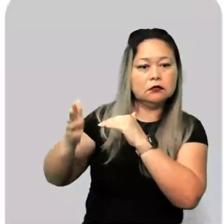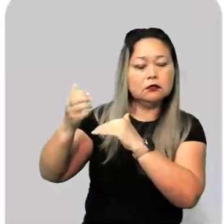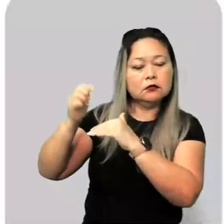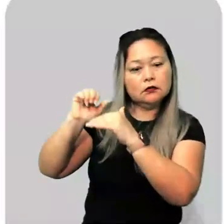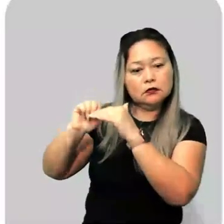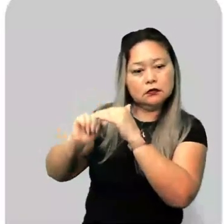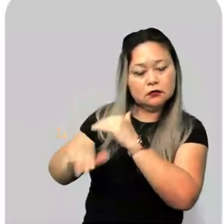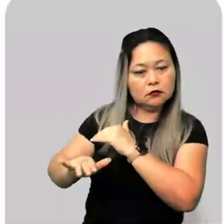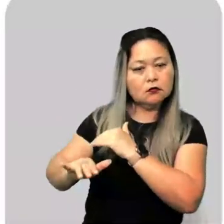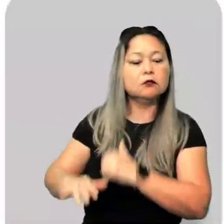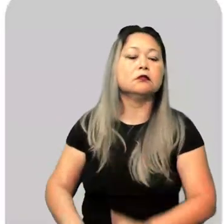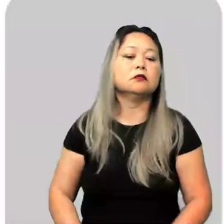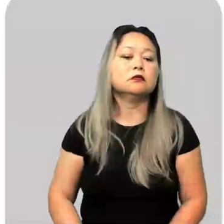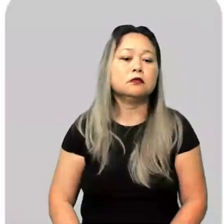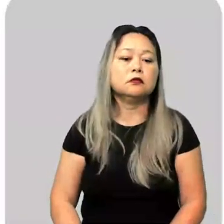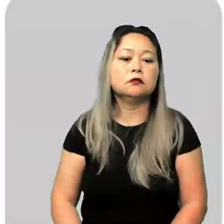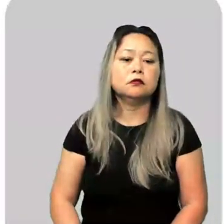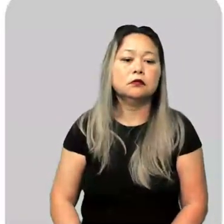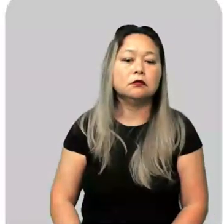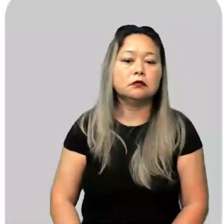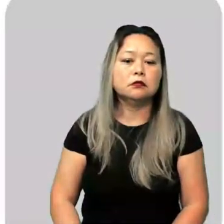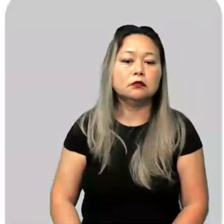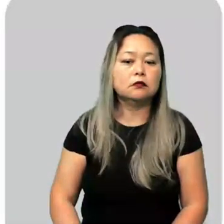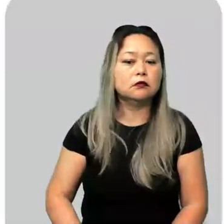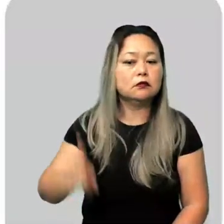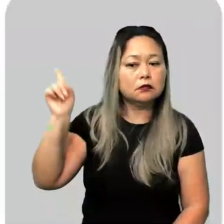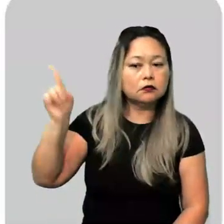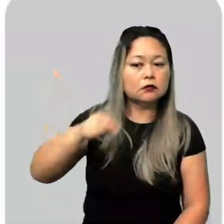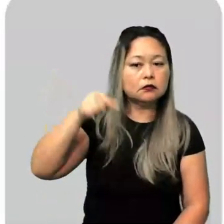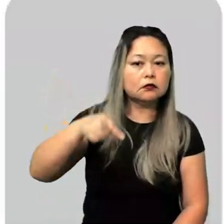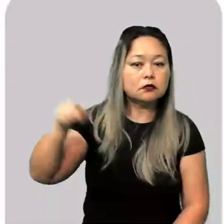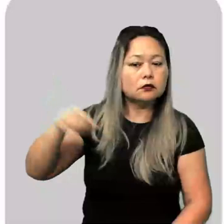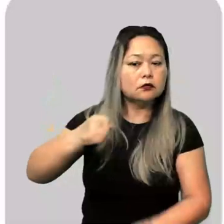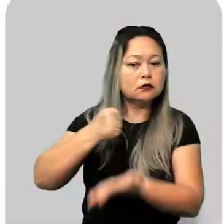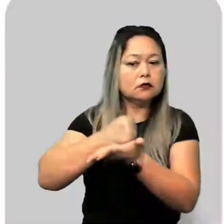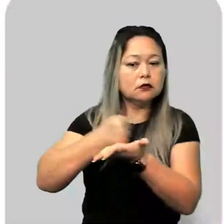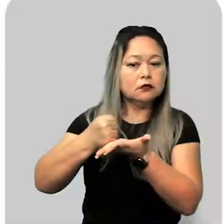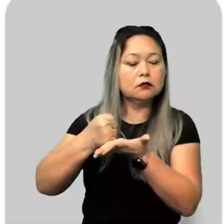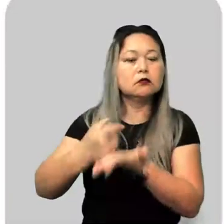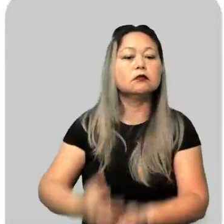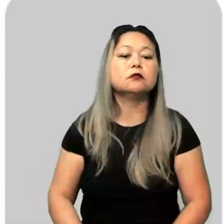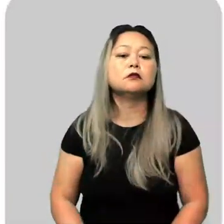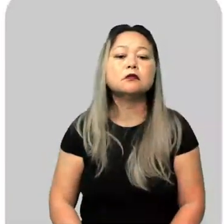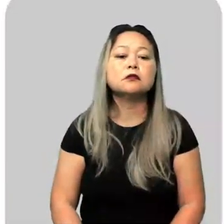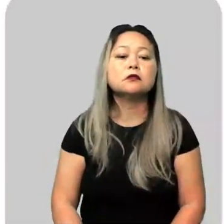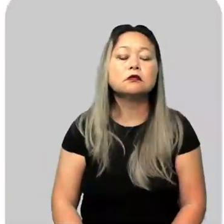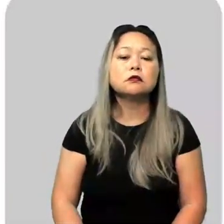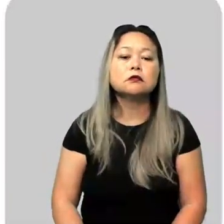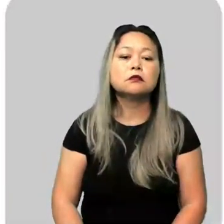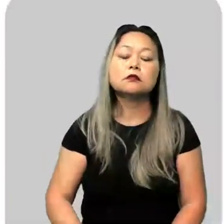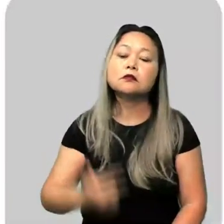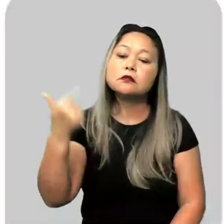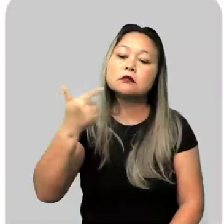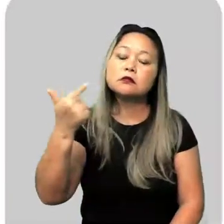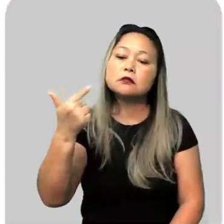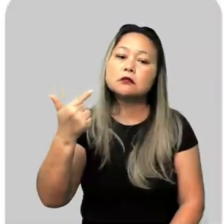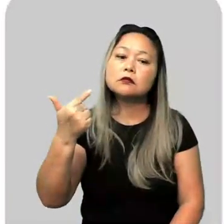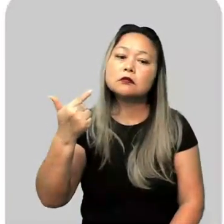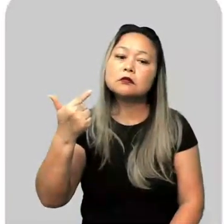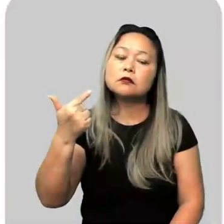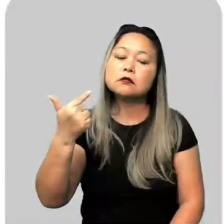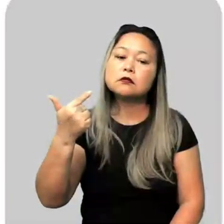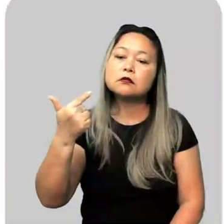reserva e aqui também tem reserva. Essas duas eu já vou estar descartando. E aí o segundo que a gente viu